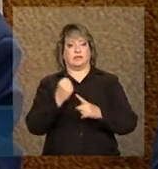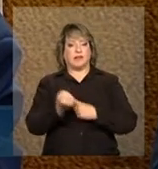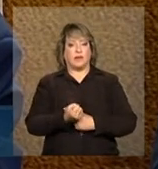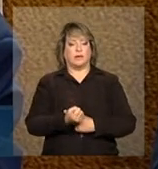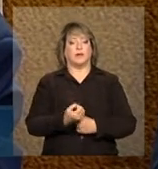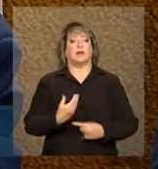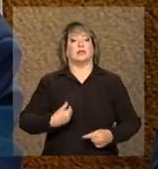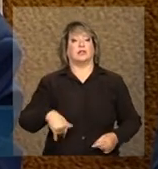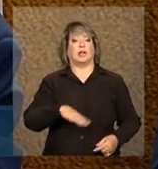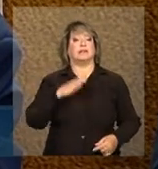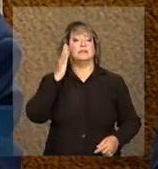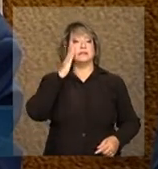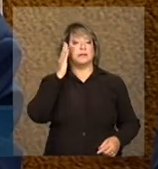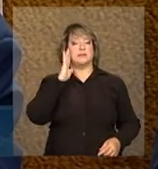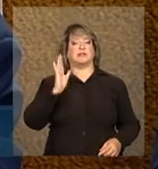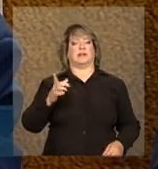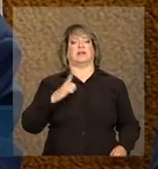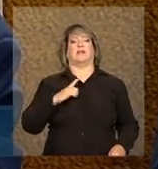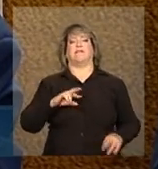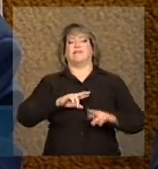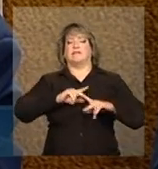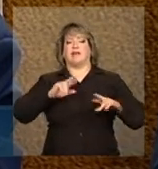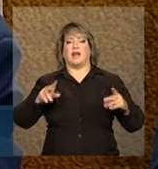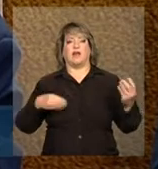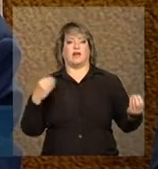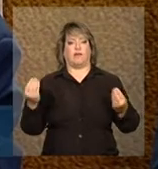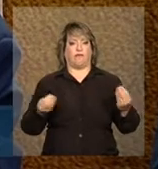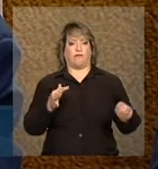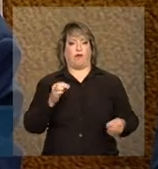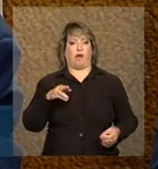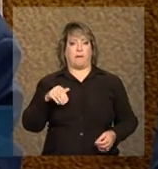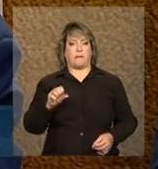Nós sabemos que nós temos já vários instrumentos,